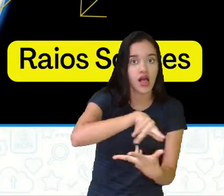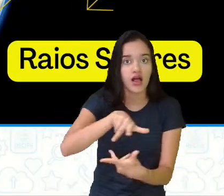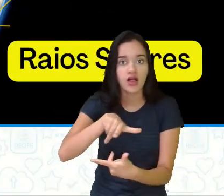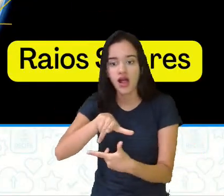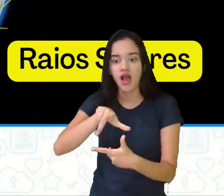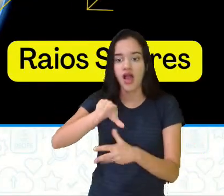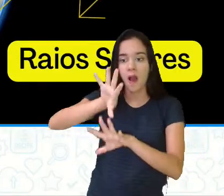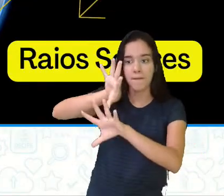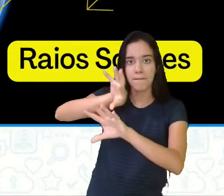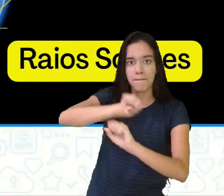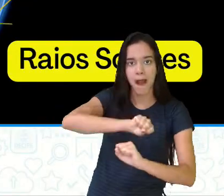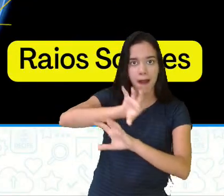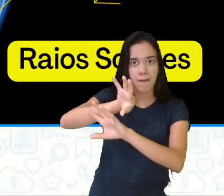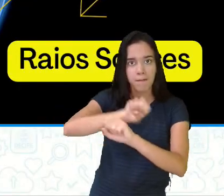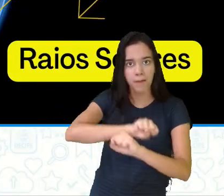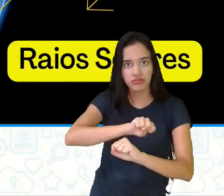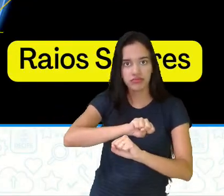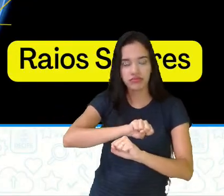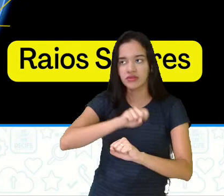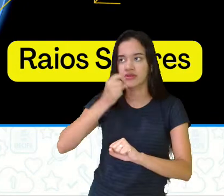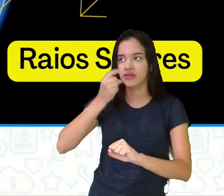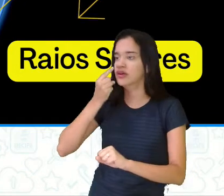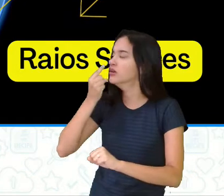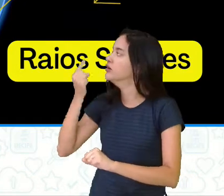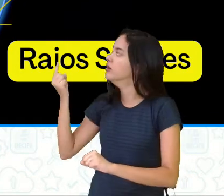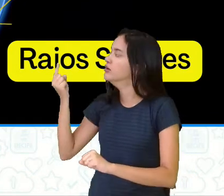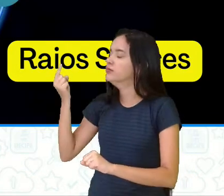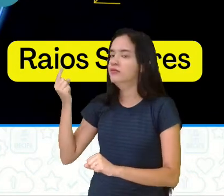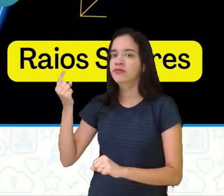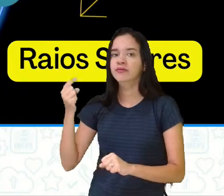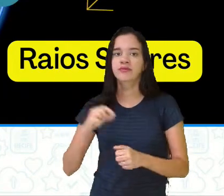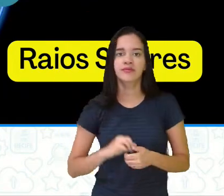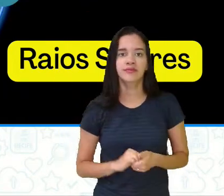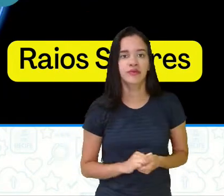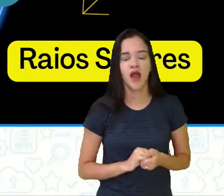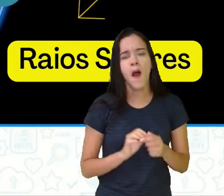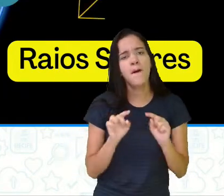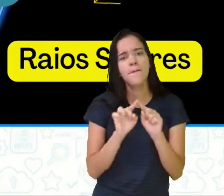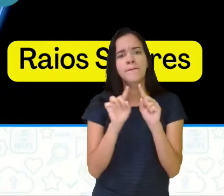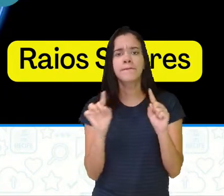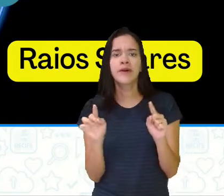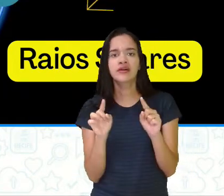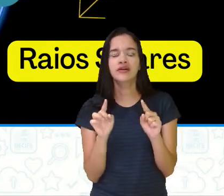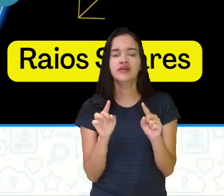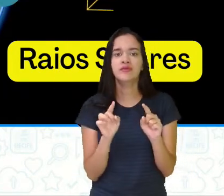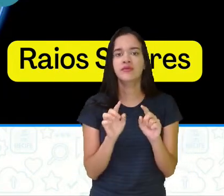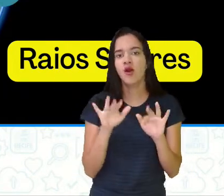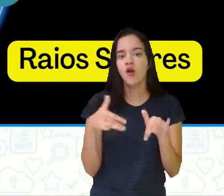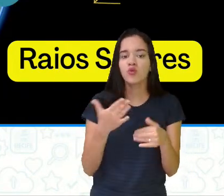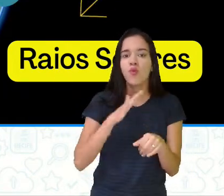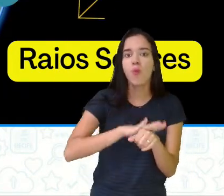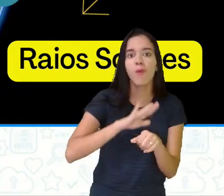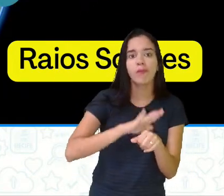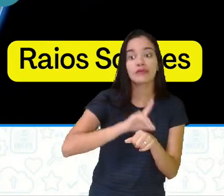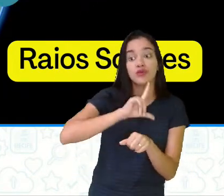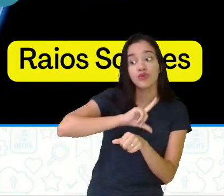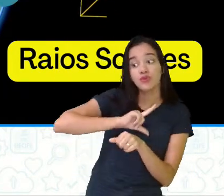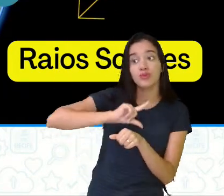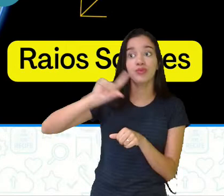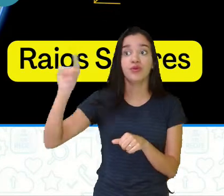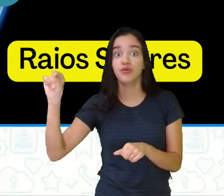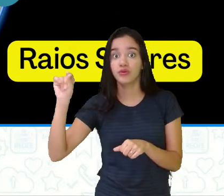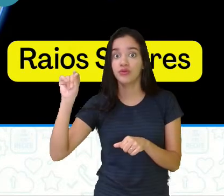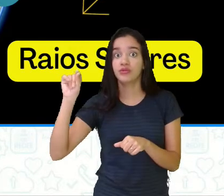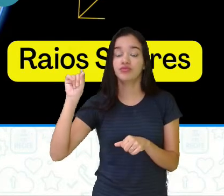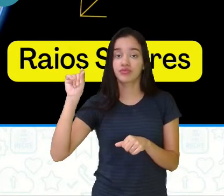pela Terra. Alguns desses raios aqui ó, já estão sendo absorvidos. Mas na vez de eles irem embora, porque eles poderiam